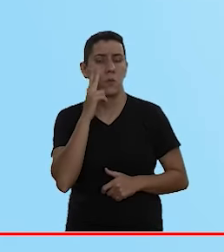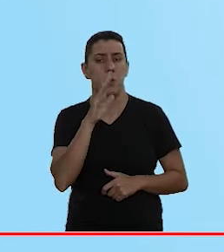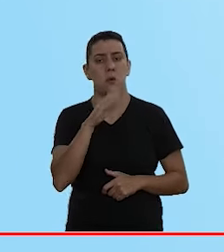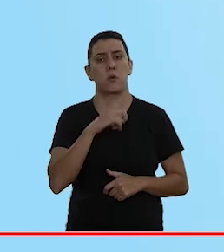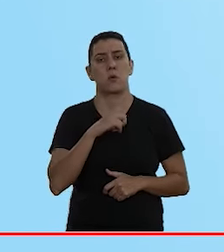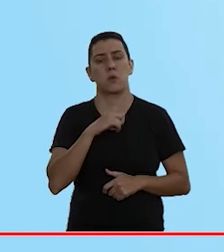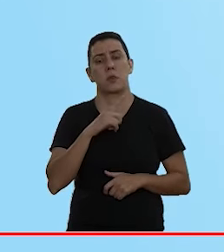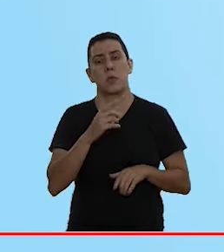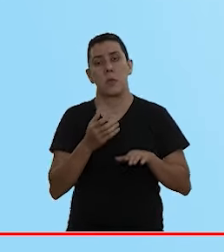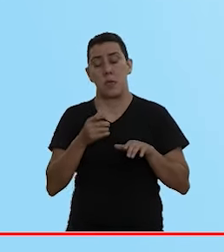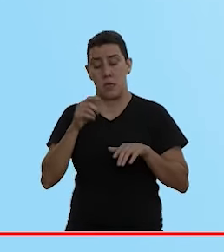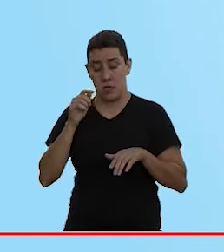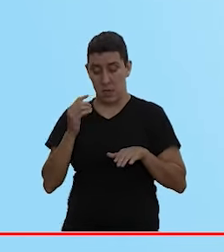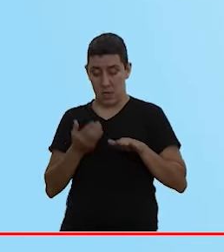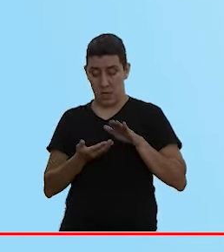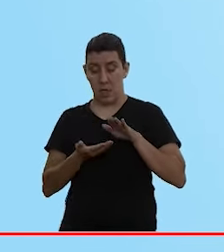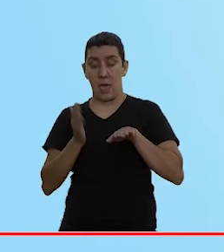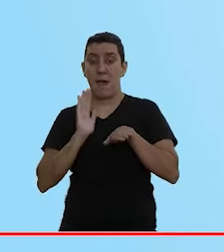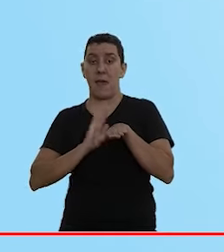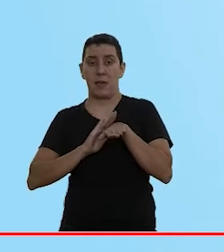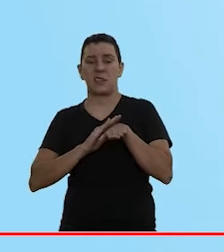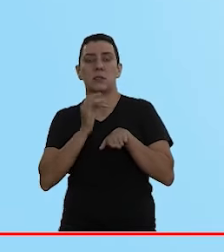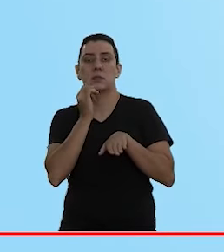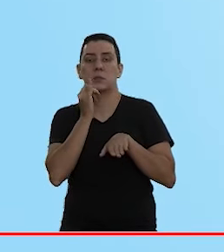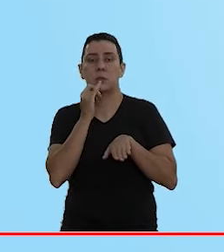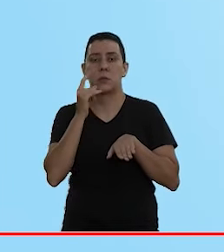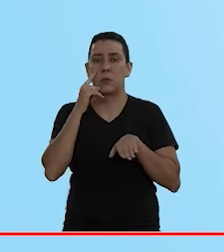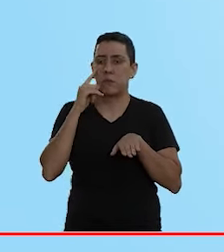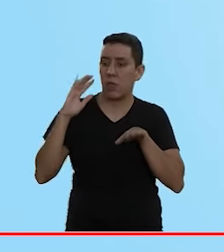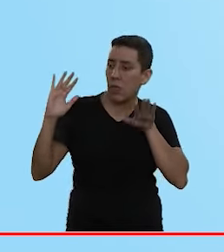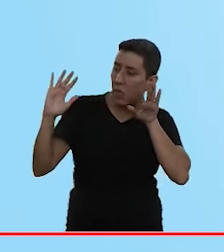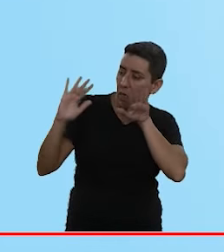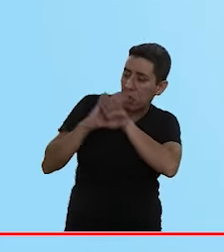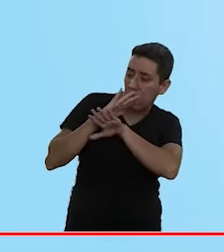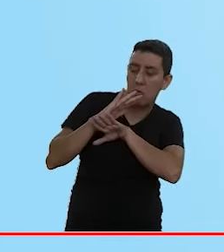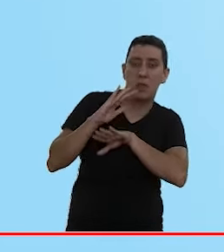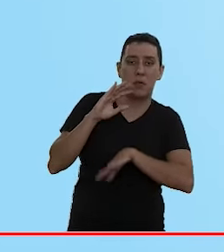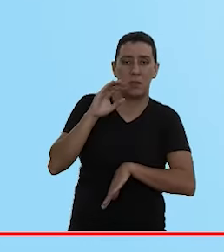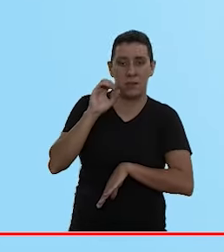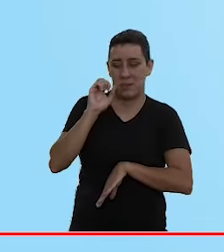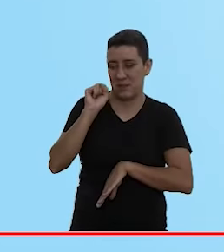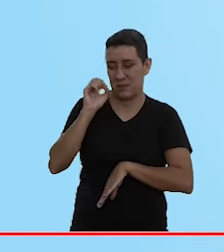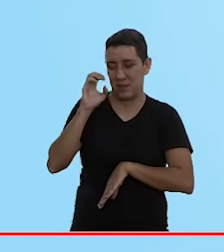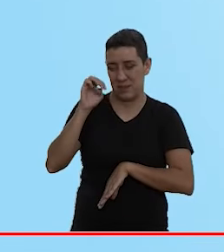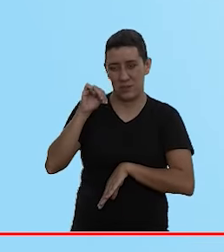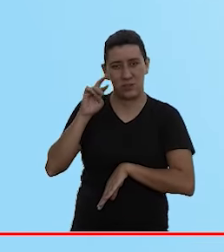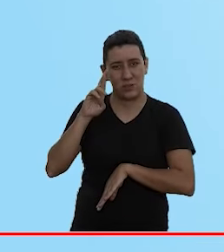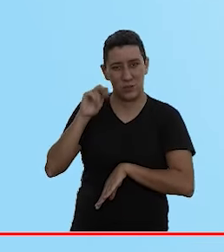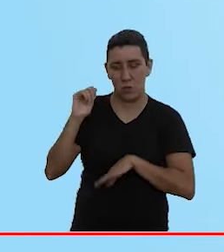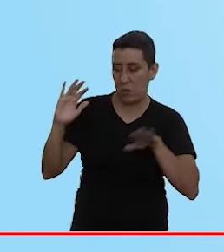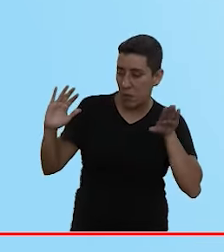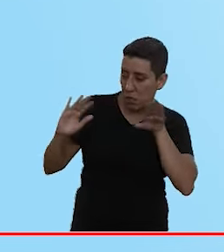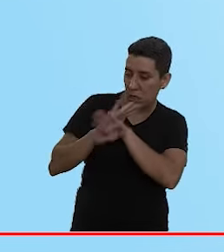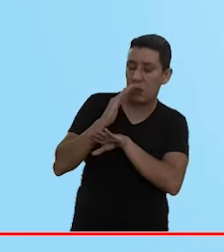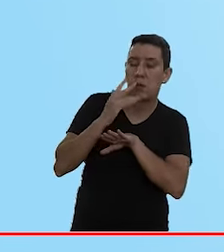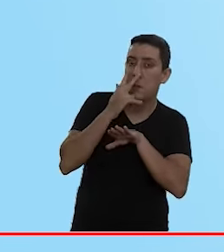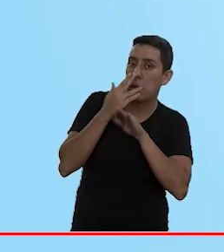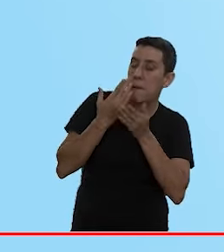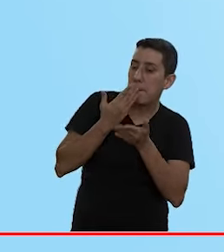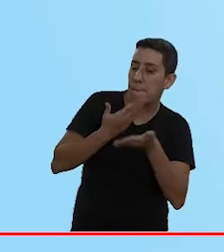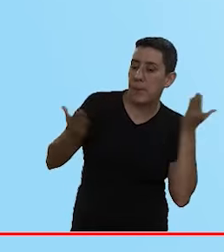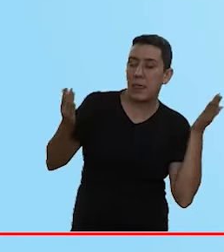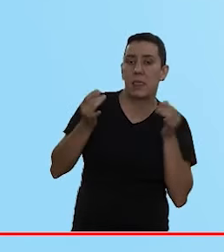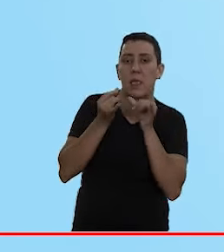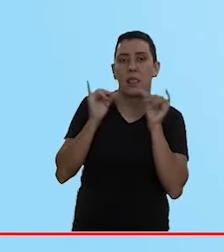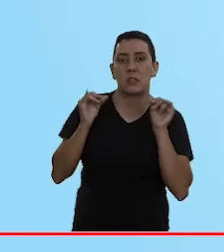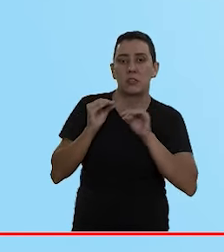SDS, a gente consegue ver ali nas sombras, né, um próprio distanciamento, né? Então isso